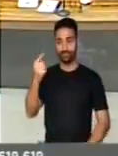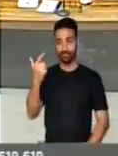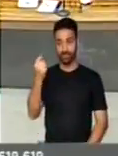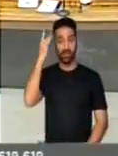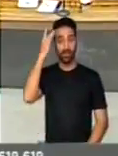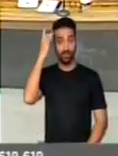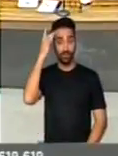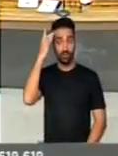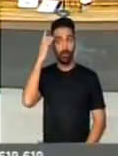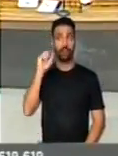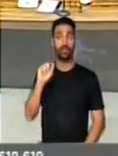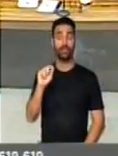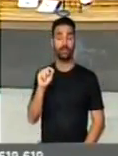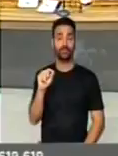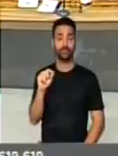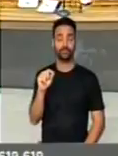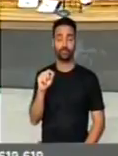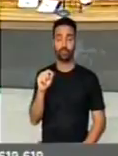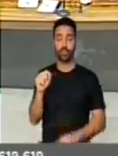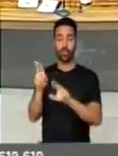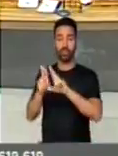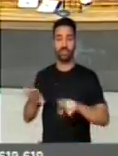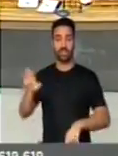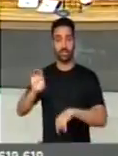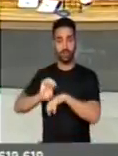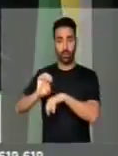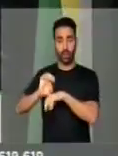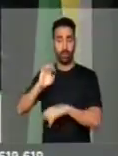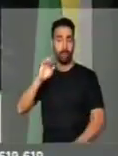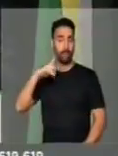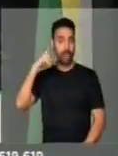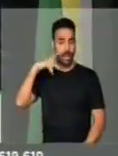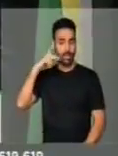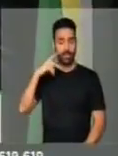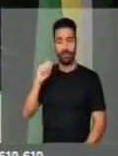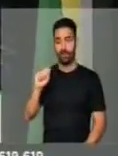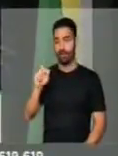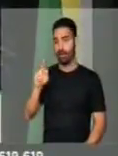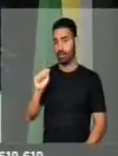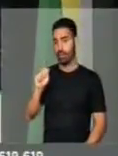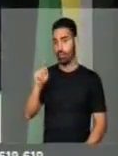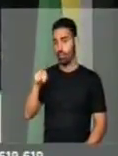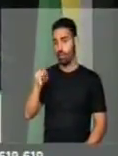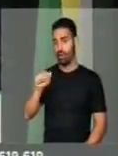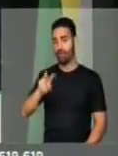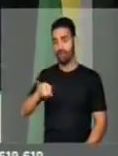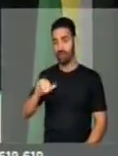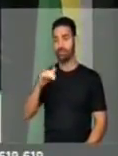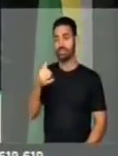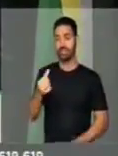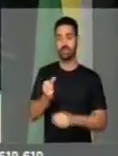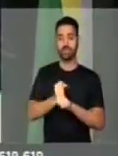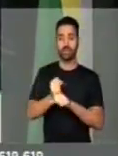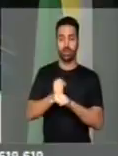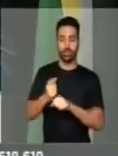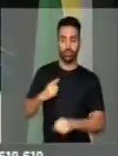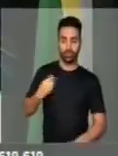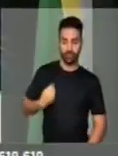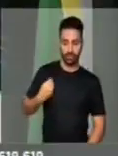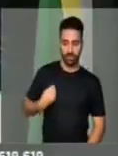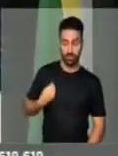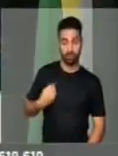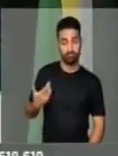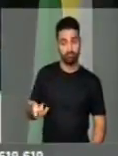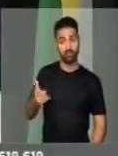amanhã, o campus da Universidade Estadual da Paraíba, na cidade de Araruna, irá completar 6 anos de existência. E